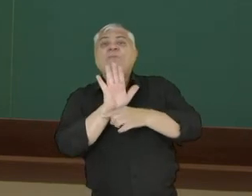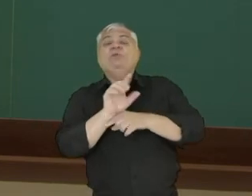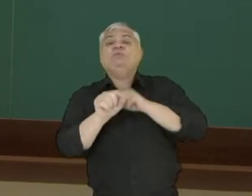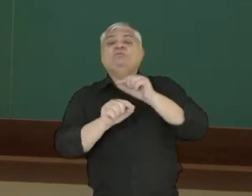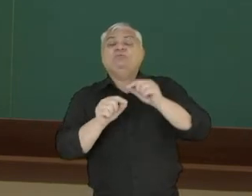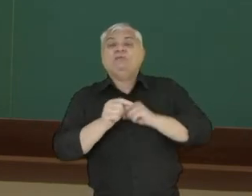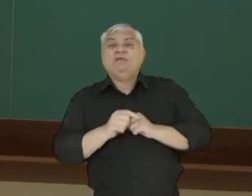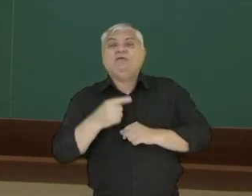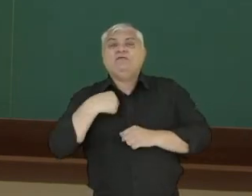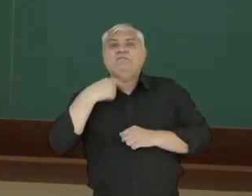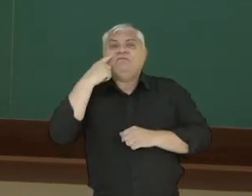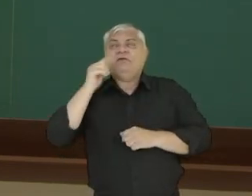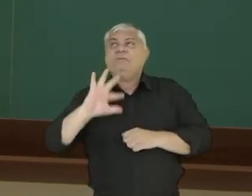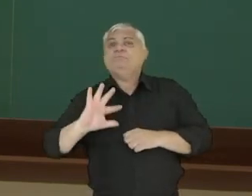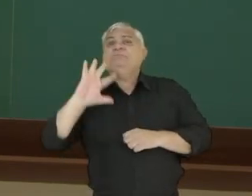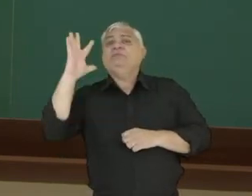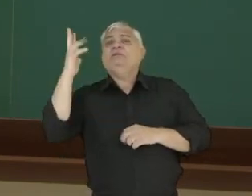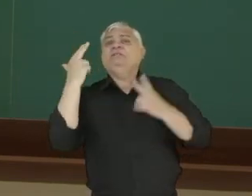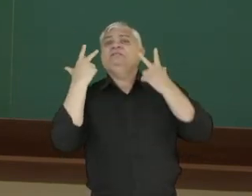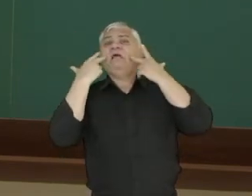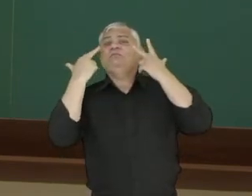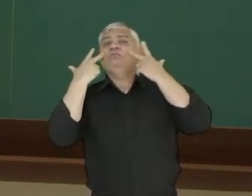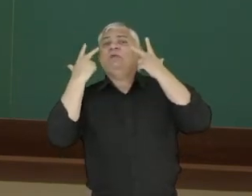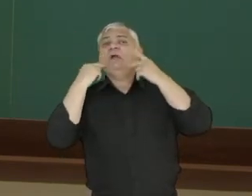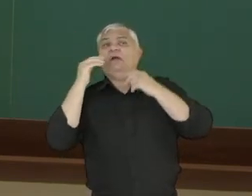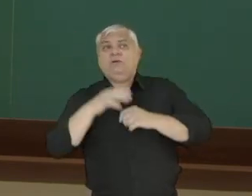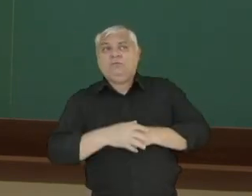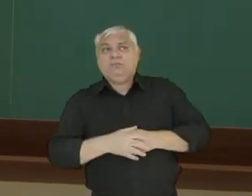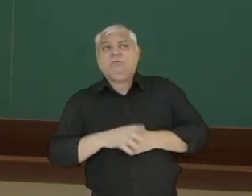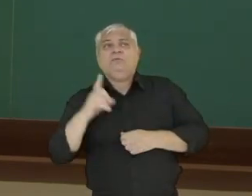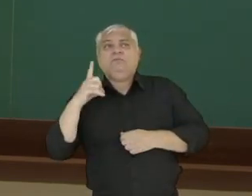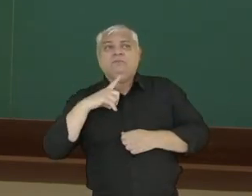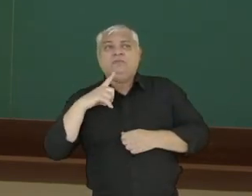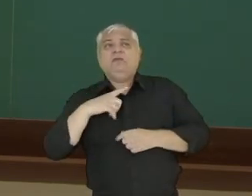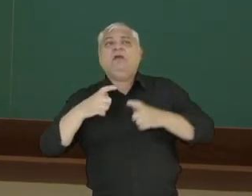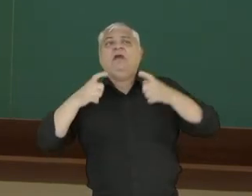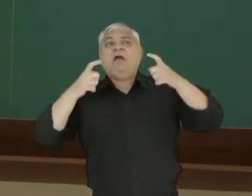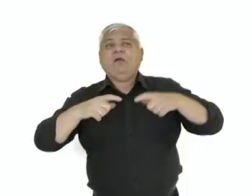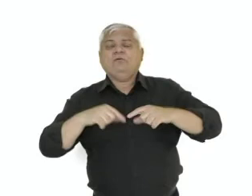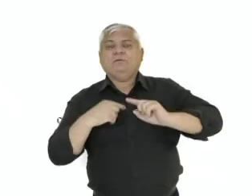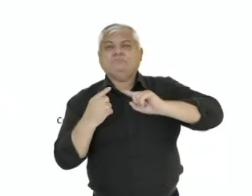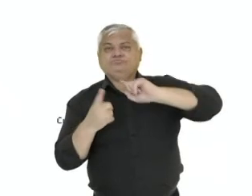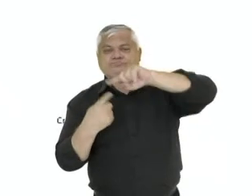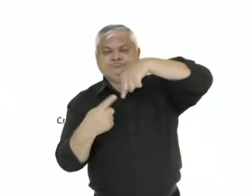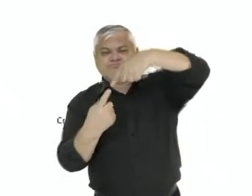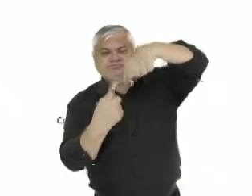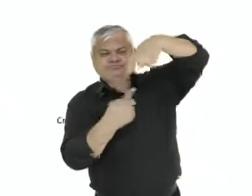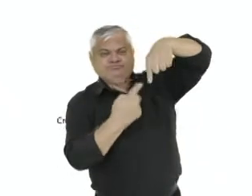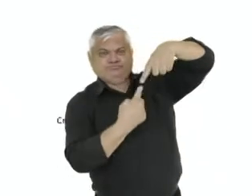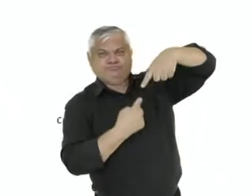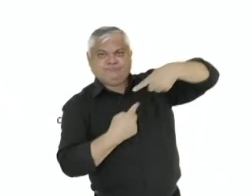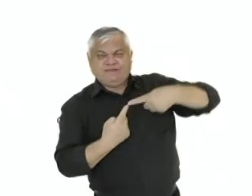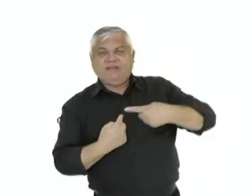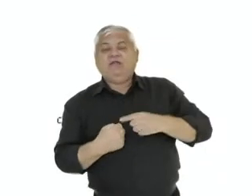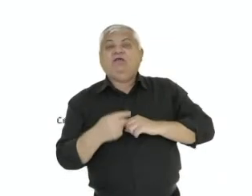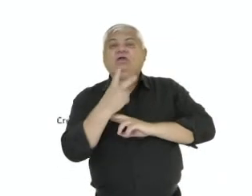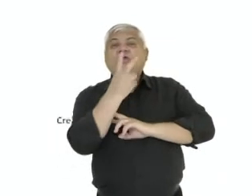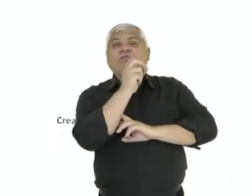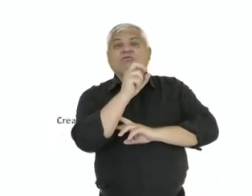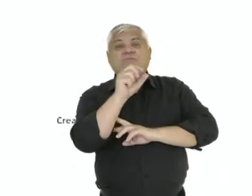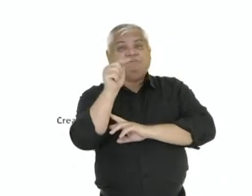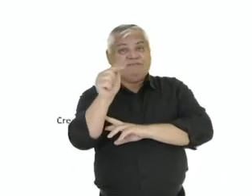transformações causadas por fenômenos naturais, onde a gente tem aqui o destaque para a passagem de um tornado em 2007 no